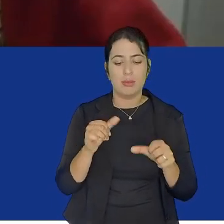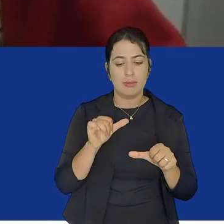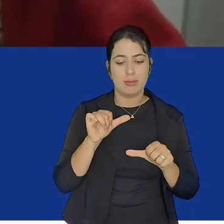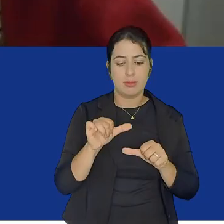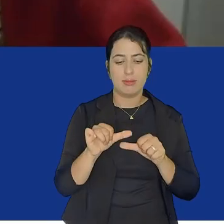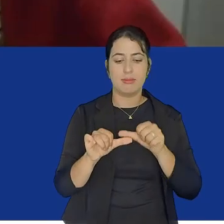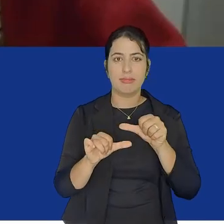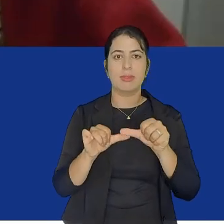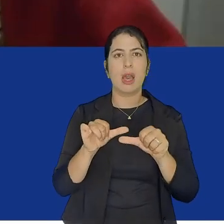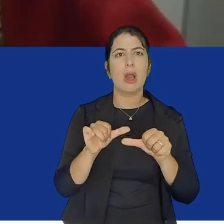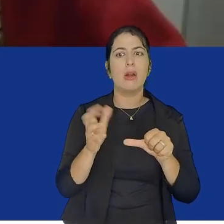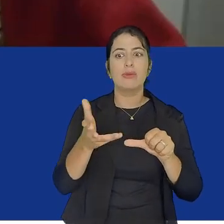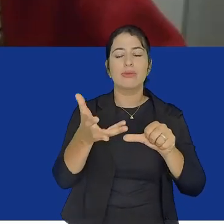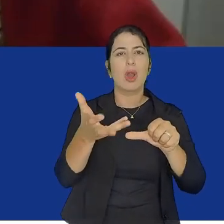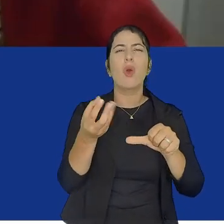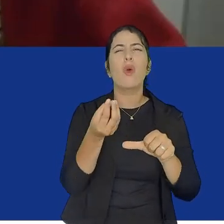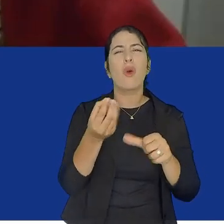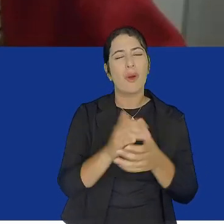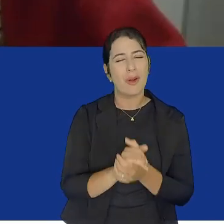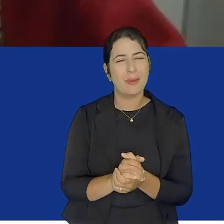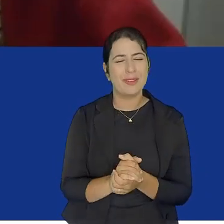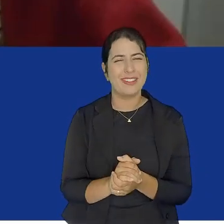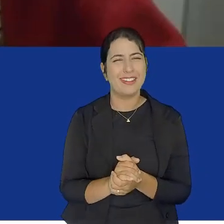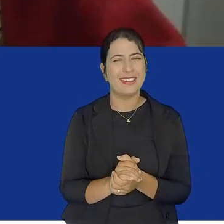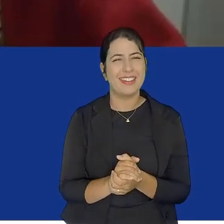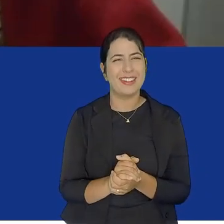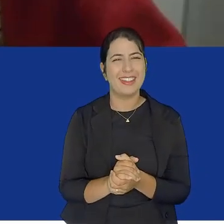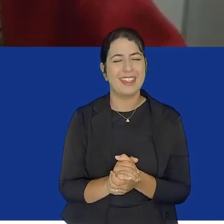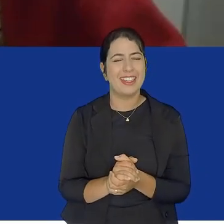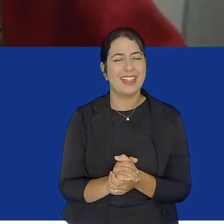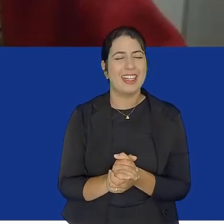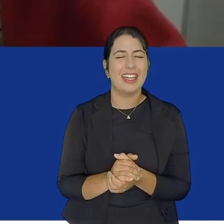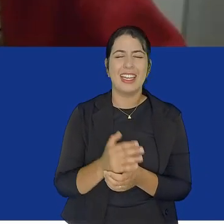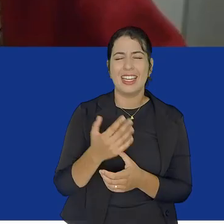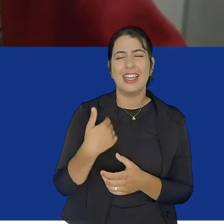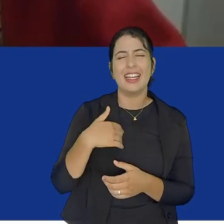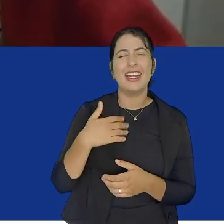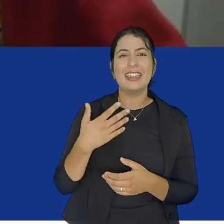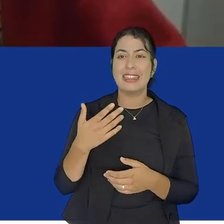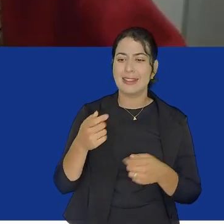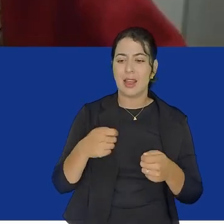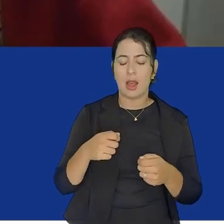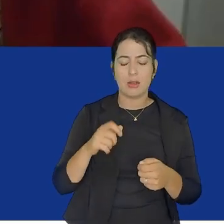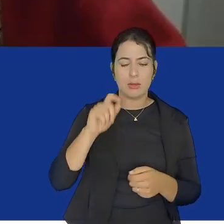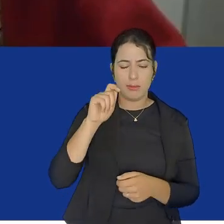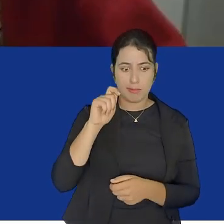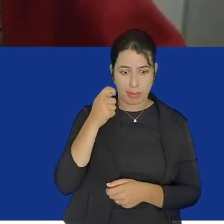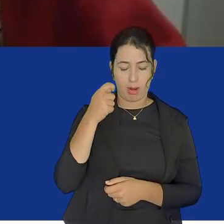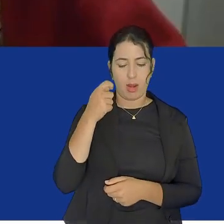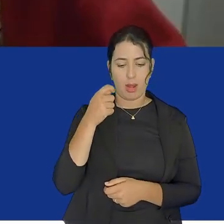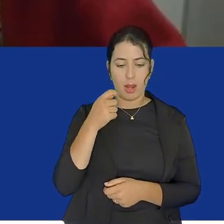isso, não no sentido de acelerar os processos são naturais, mas assim, de às vezes dar uma virada de chave que